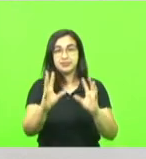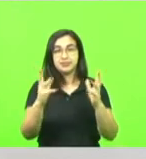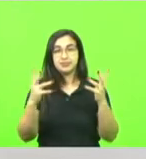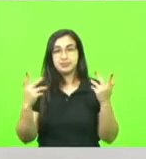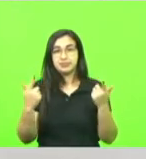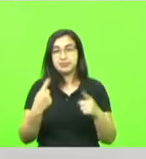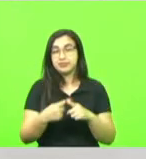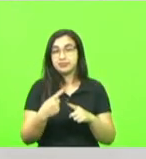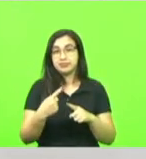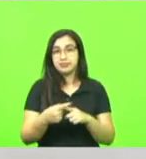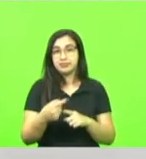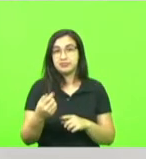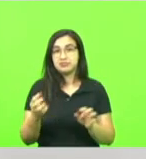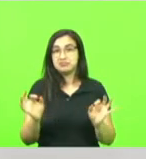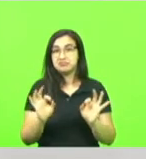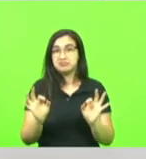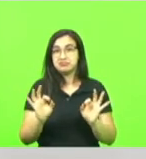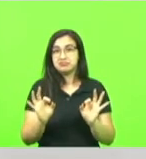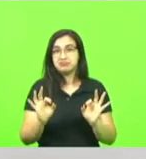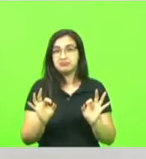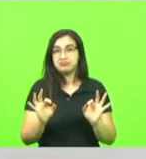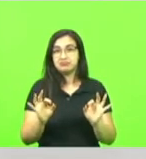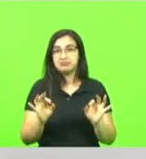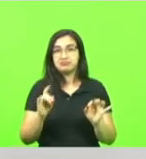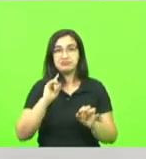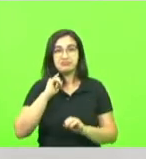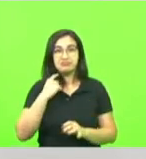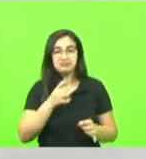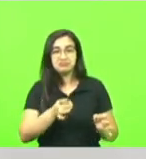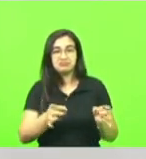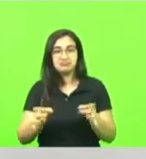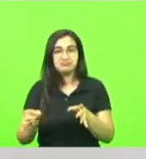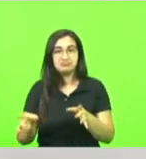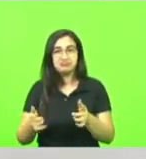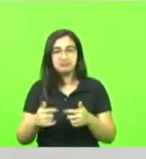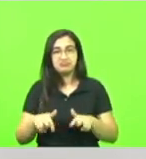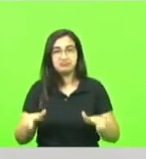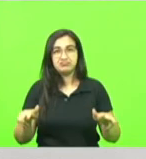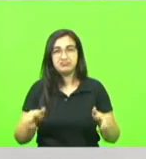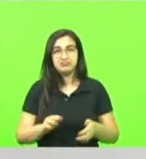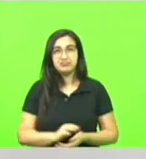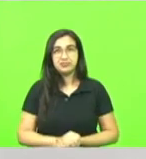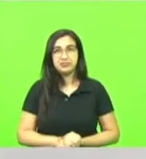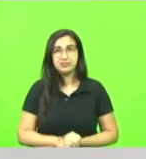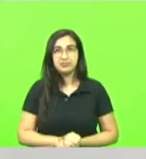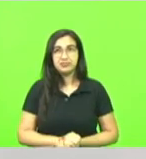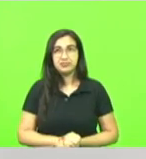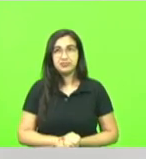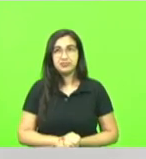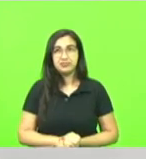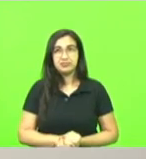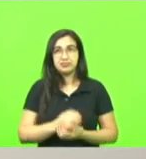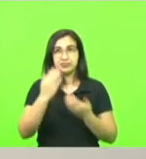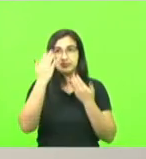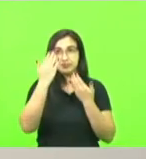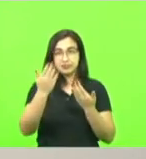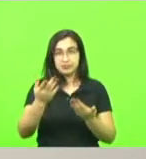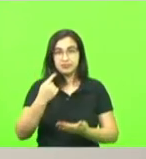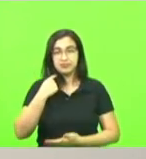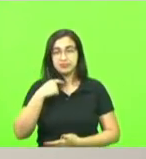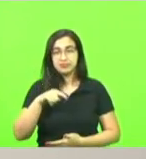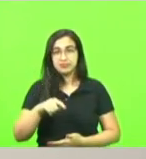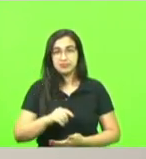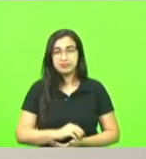gera poluição. Seria isso, senhor presidente. Muito obrigado, deputado Silvio